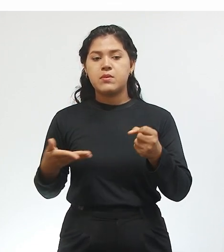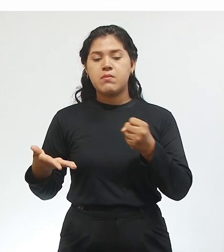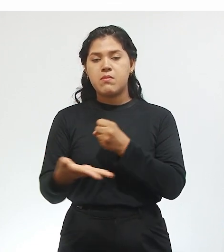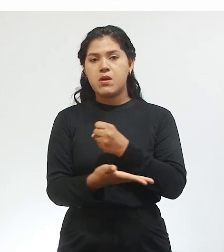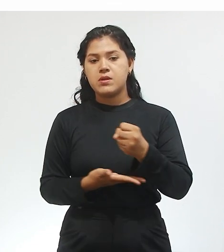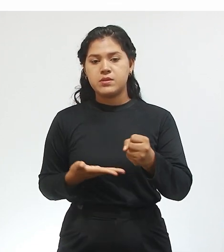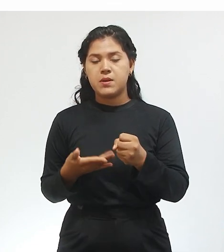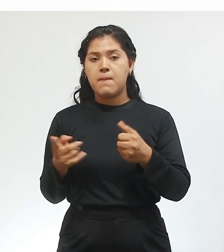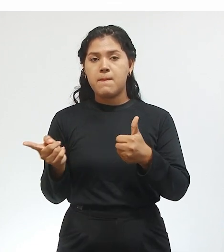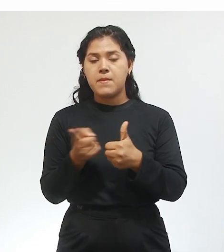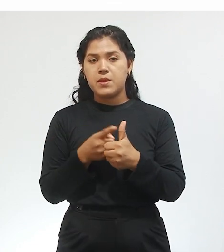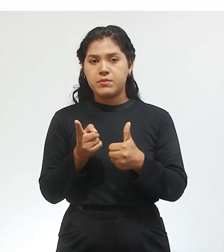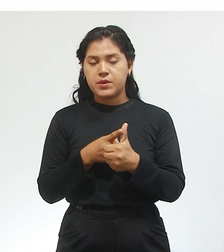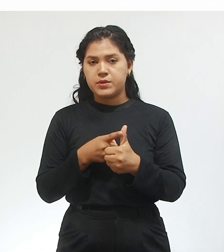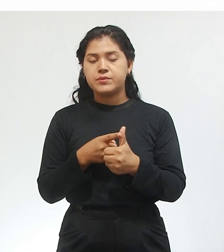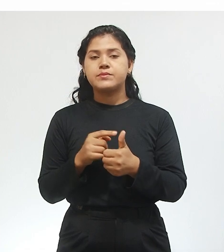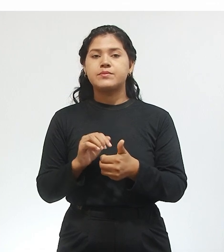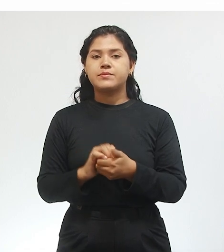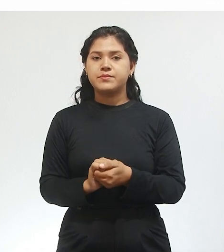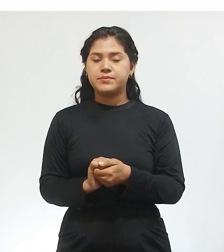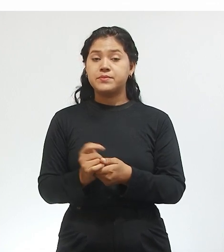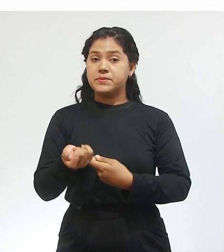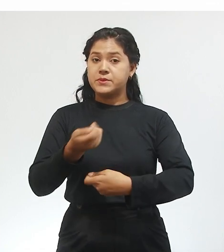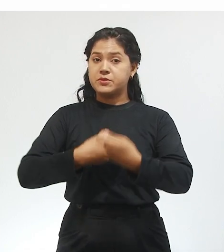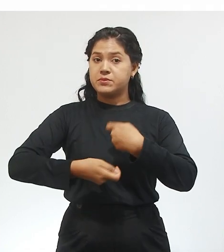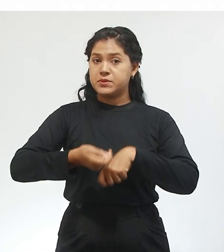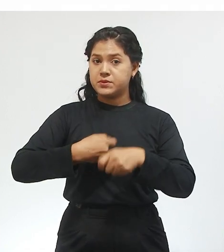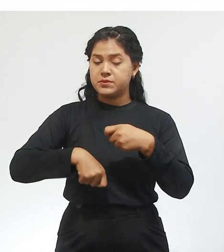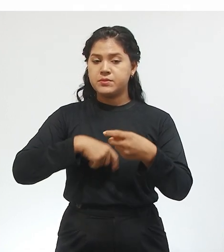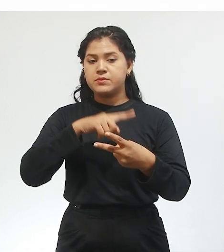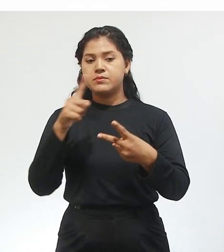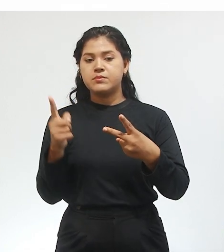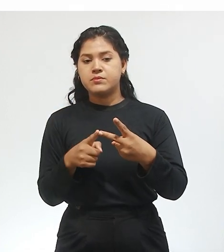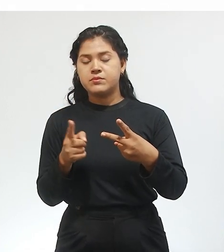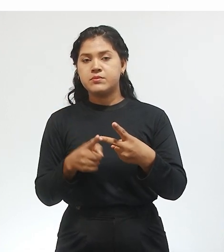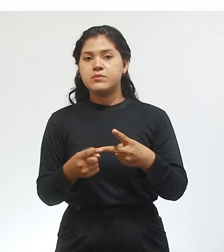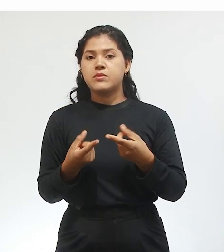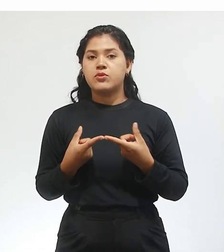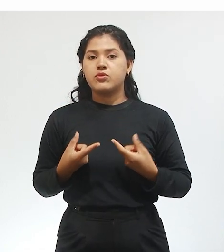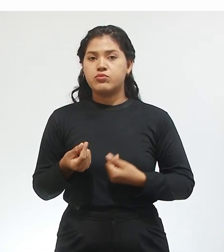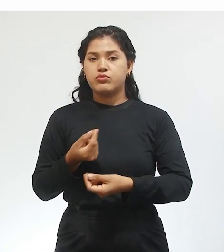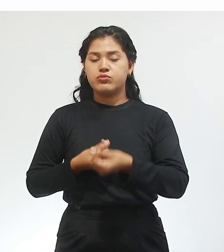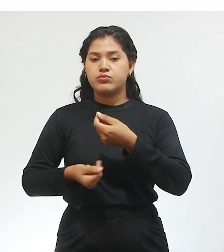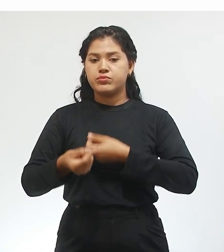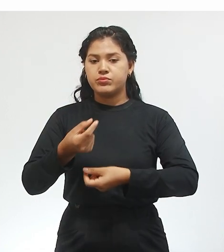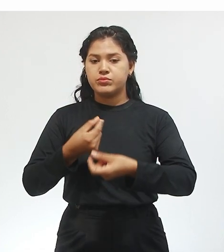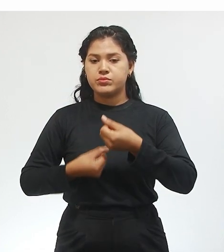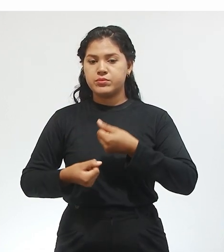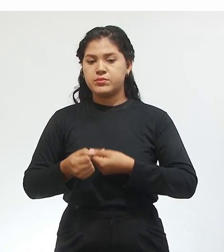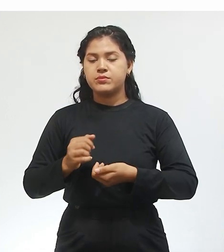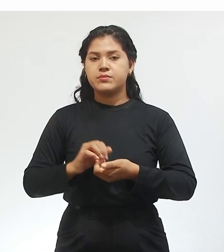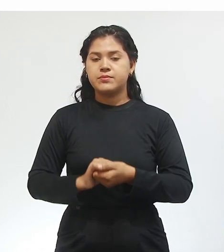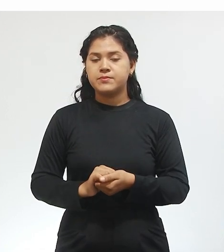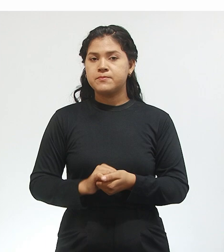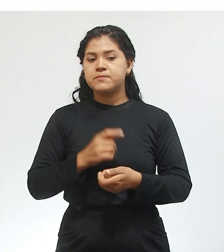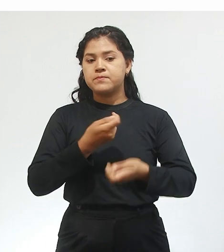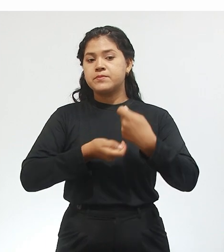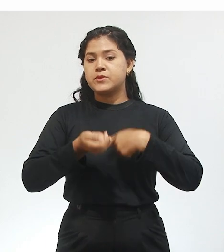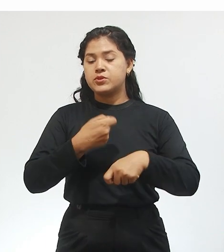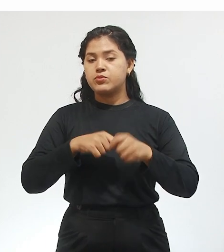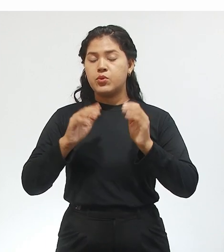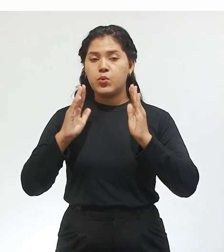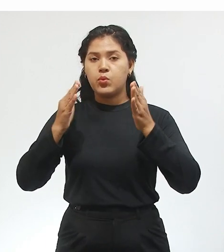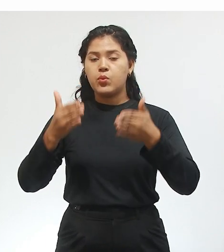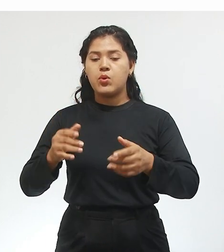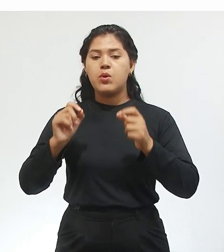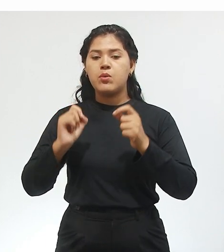que é a administrativa e econômica. A administrativa, ela visa principalmente o